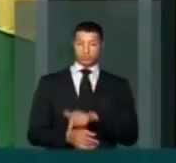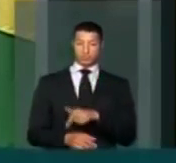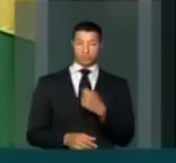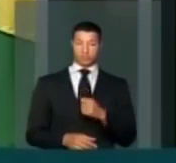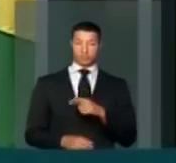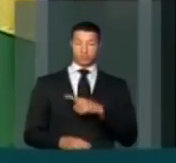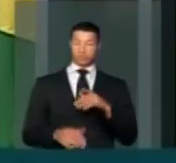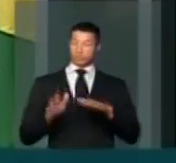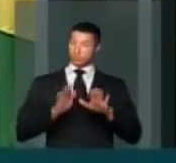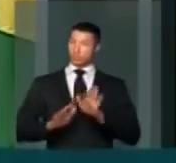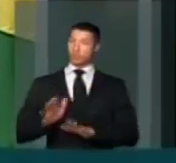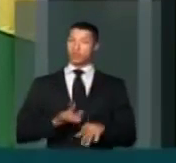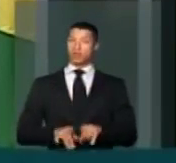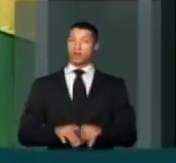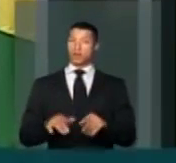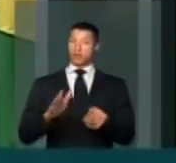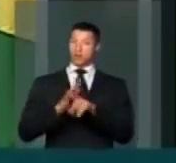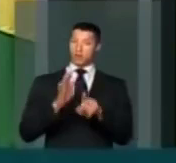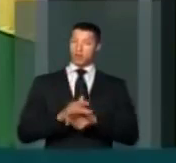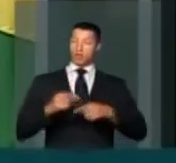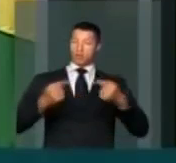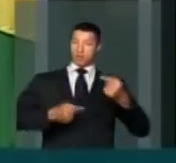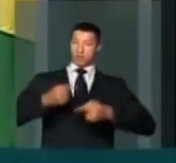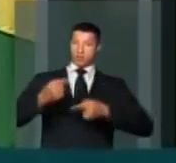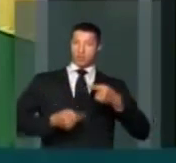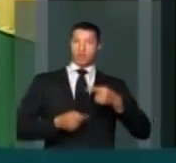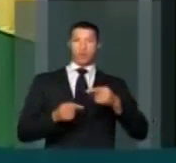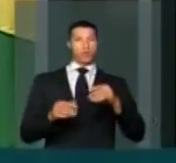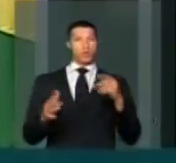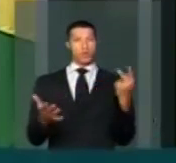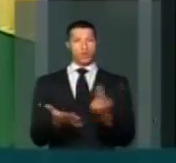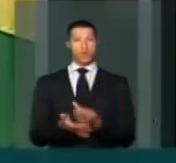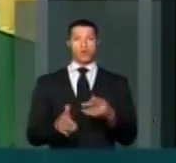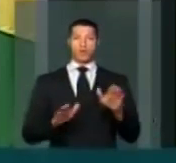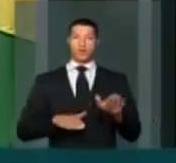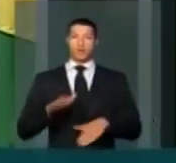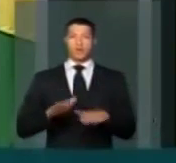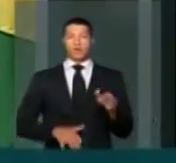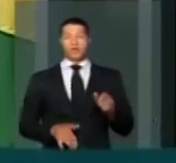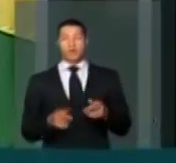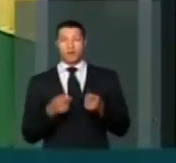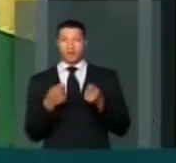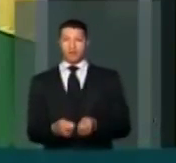uma extraordinária agenda de reformas, de cujo cumprimento depende a